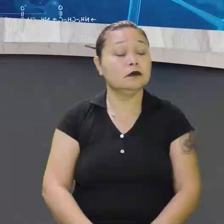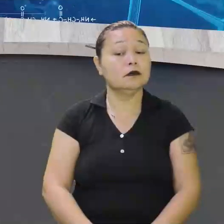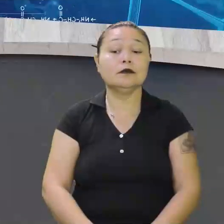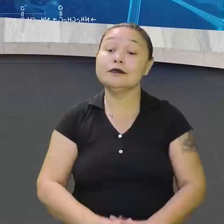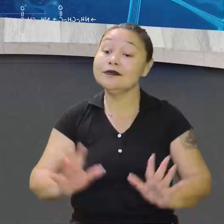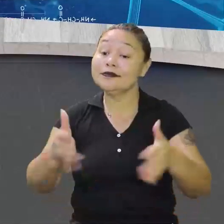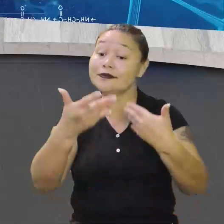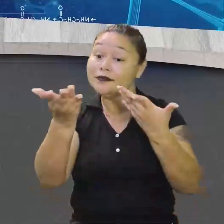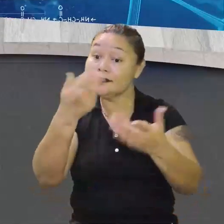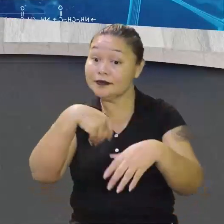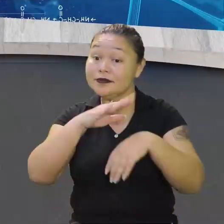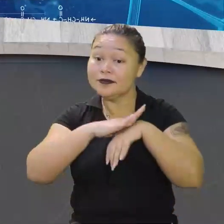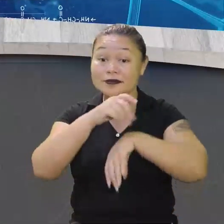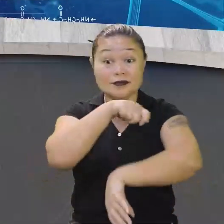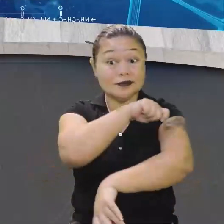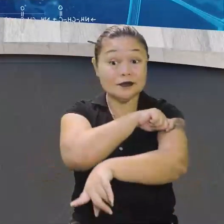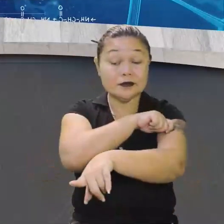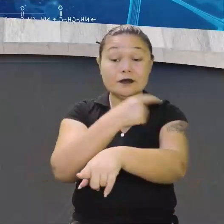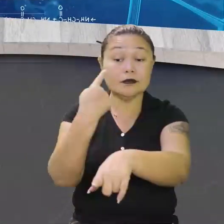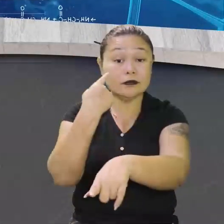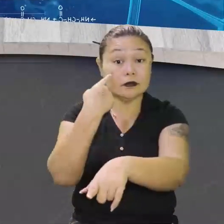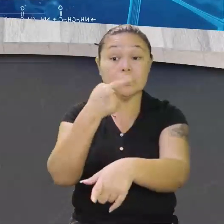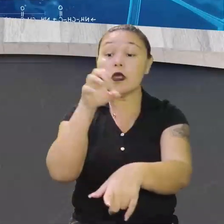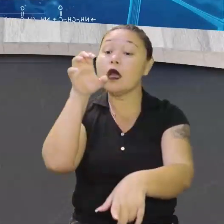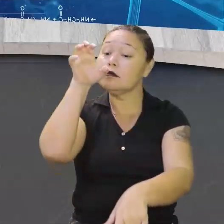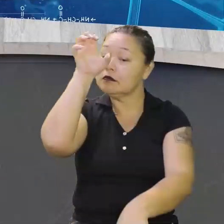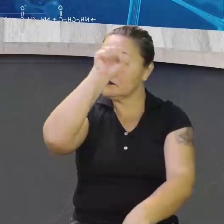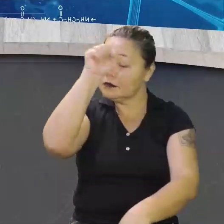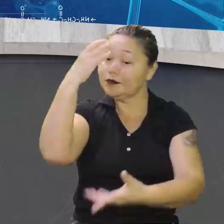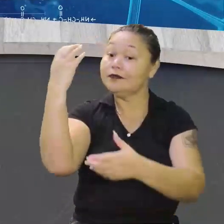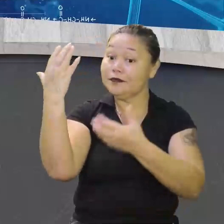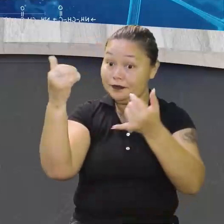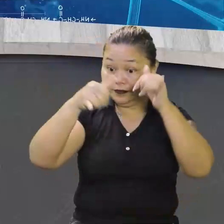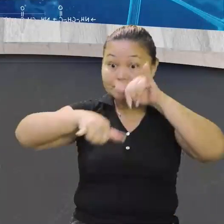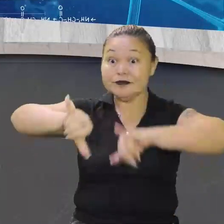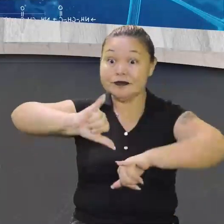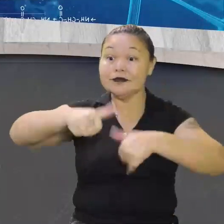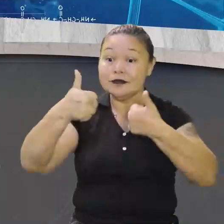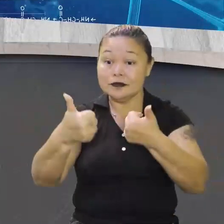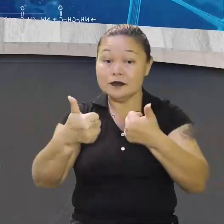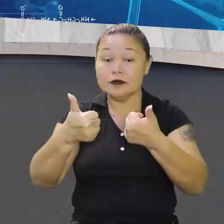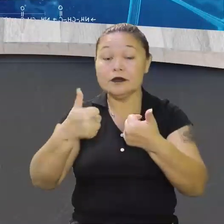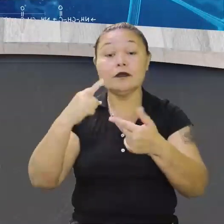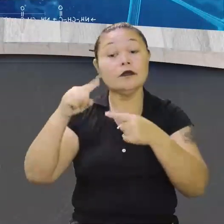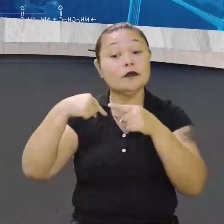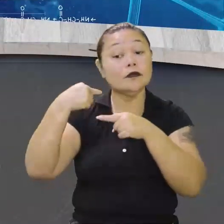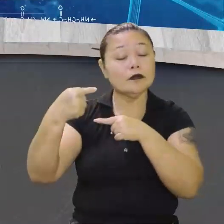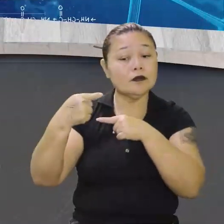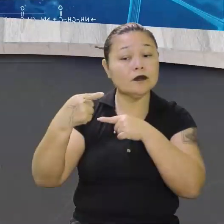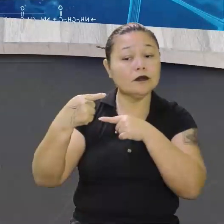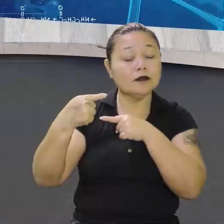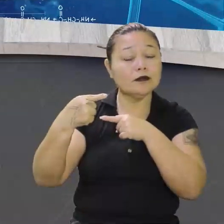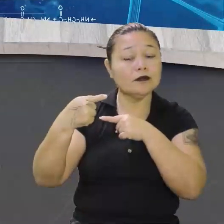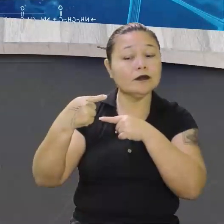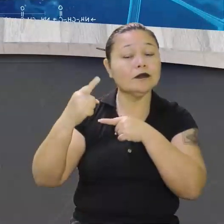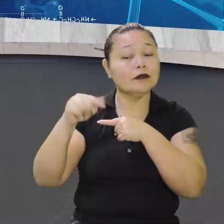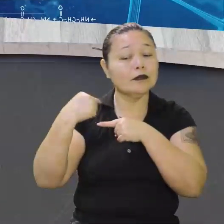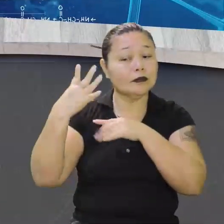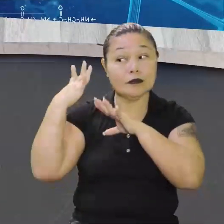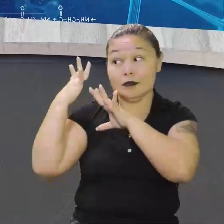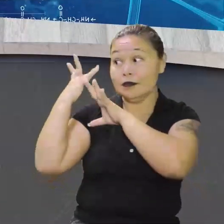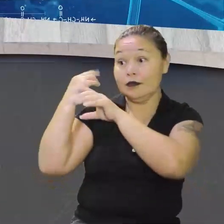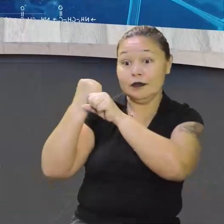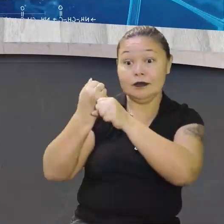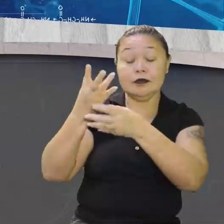E aí, meu caro aluno, olha só, você já aprendeu sobre química, não é? Agora vamos partir para aquela nossa revisão